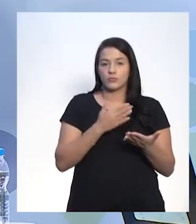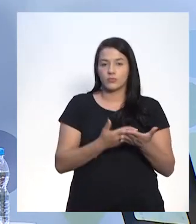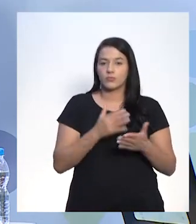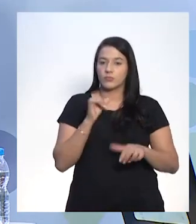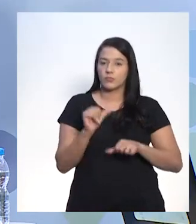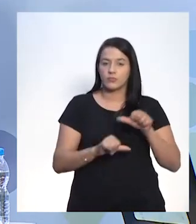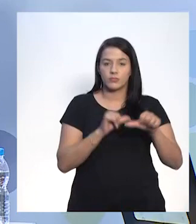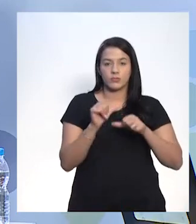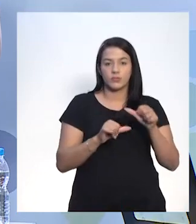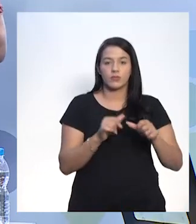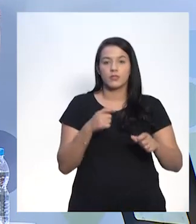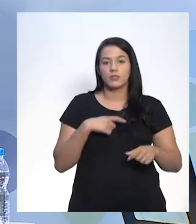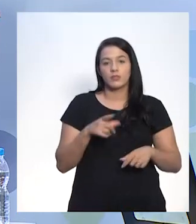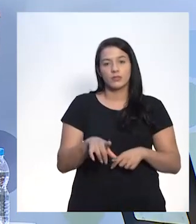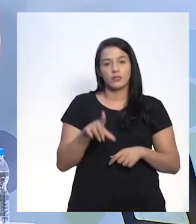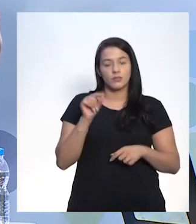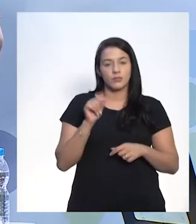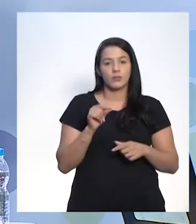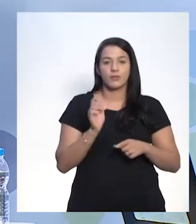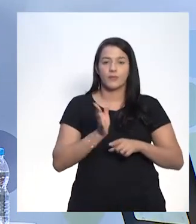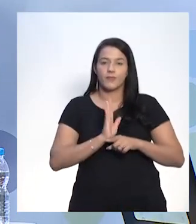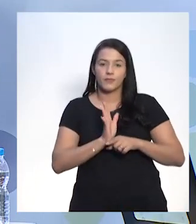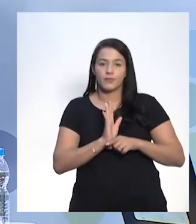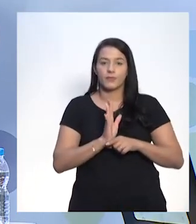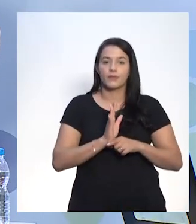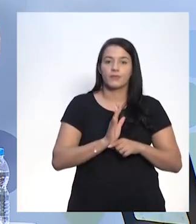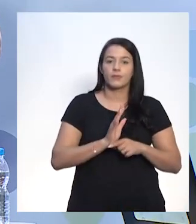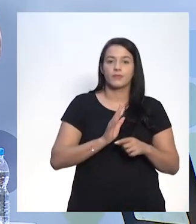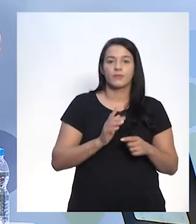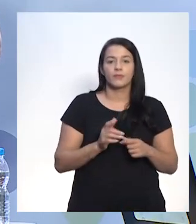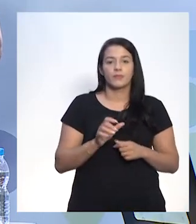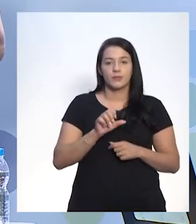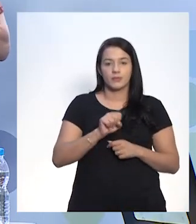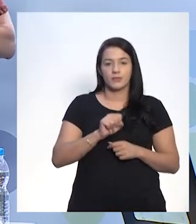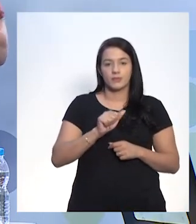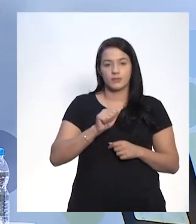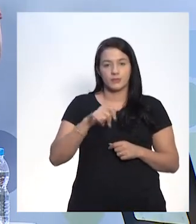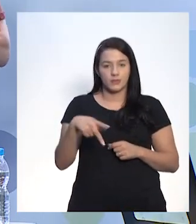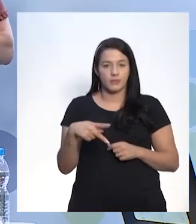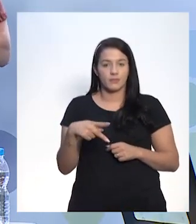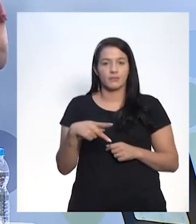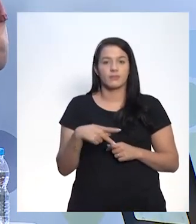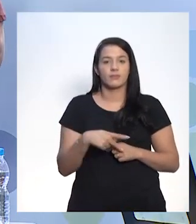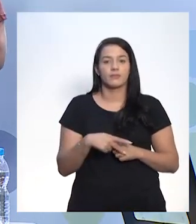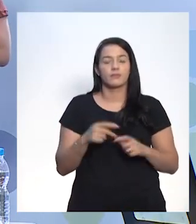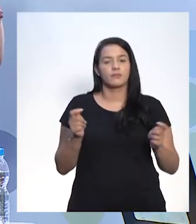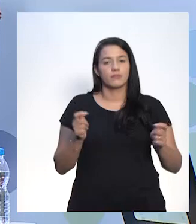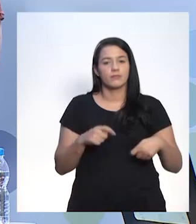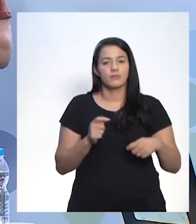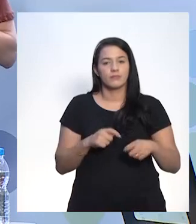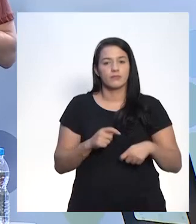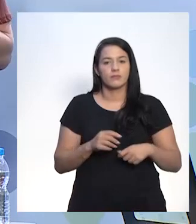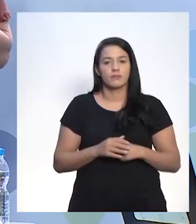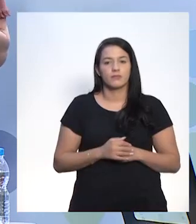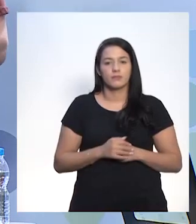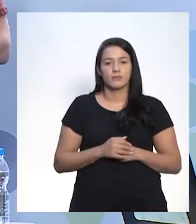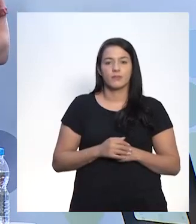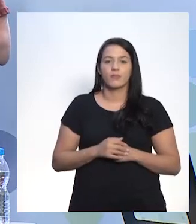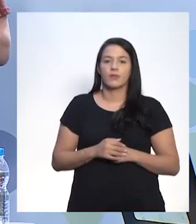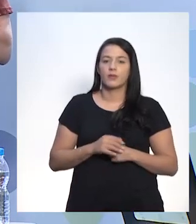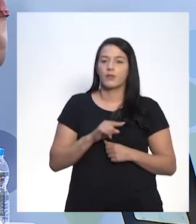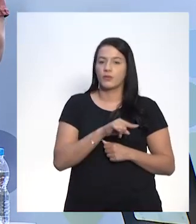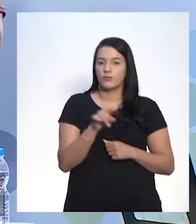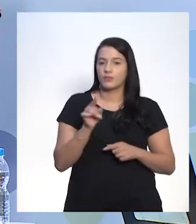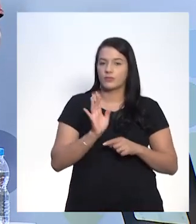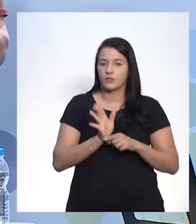TV aberta, tem a opção de você assistir os filmes com a tecla SAP. Então não é desculpa nem do que você